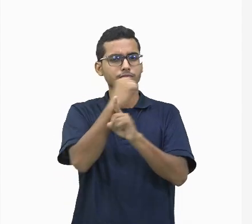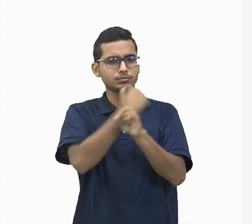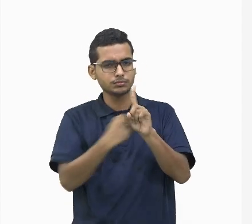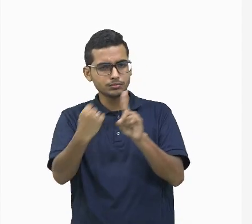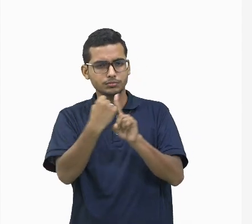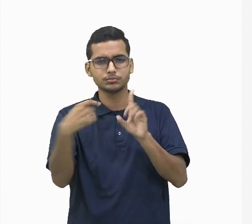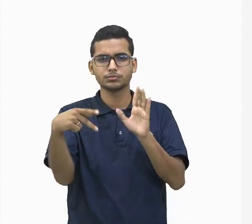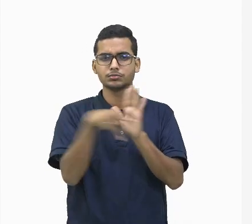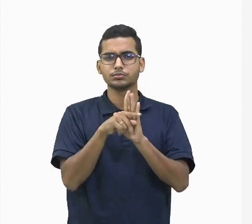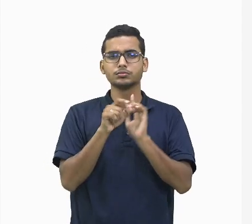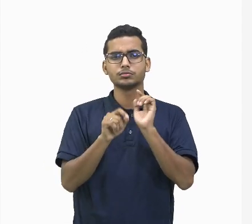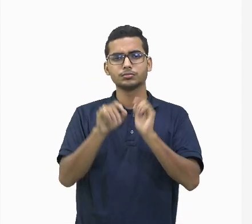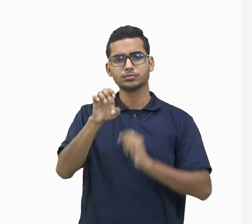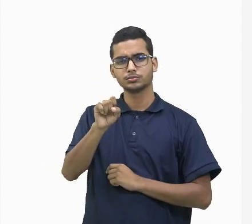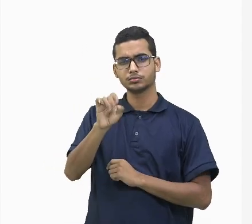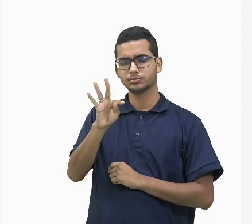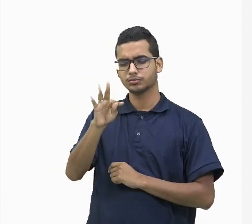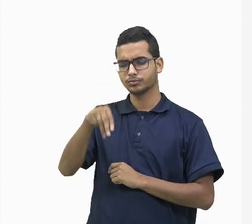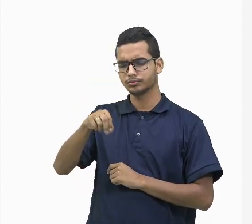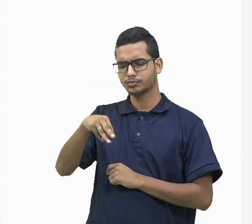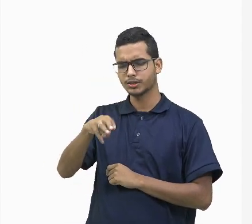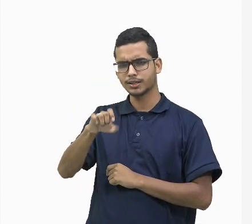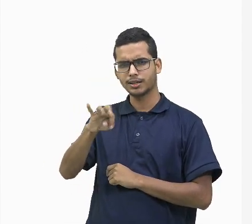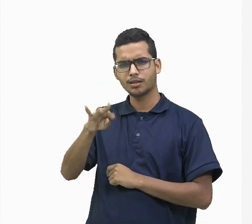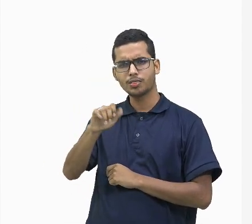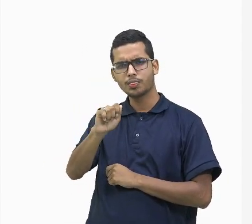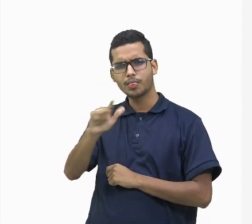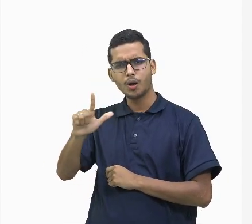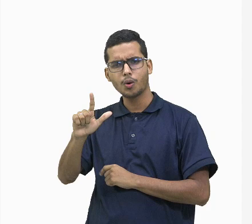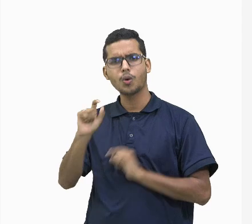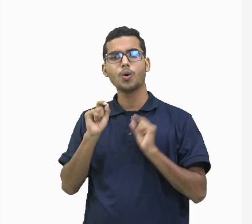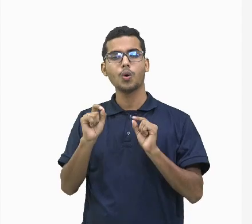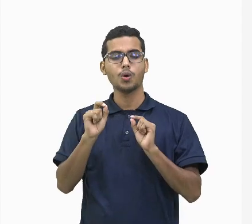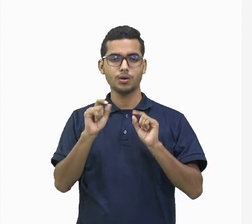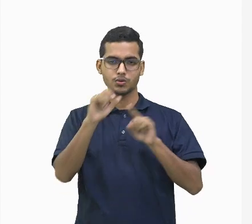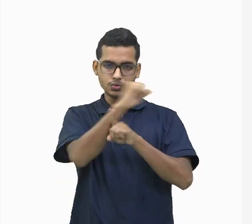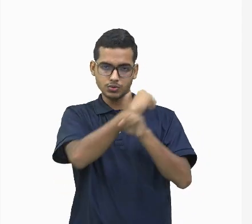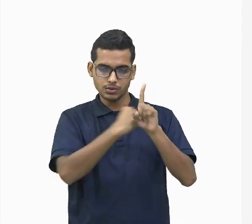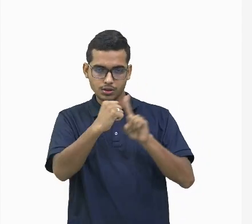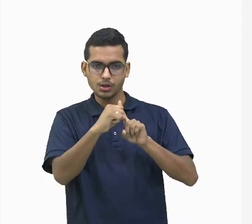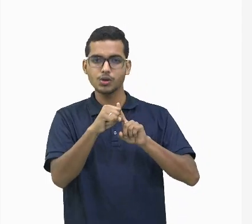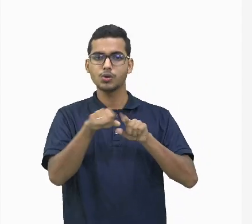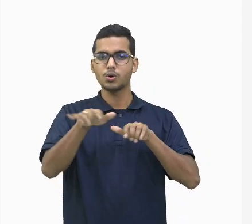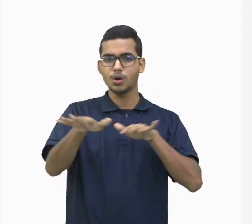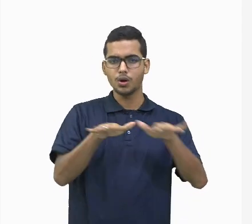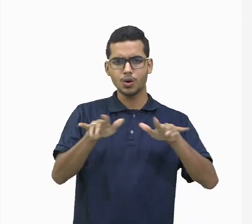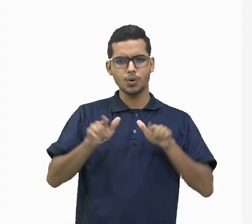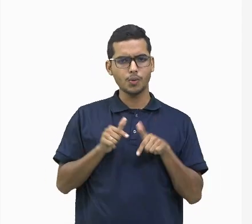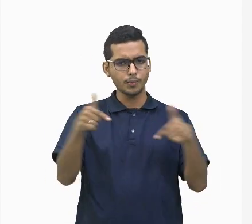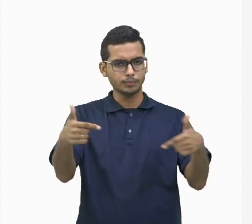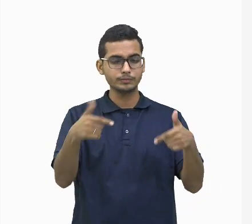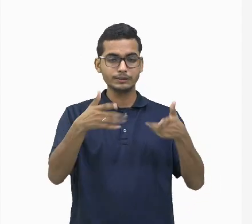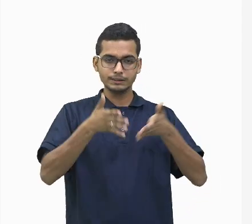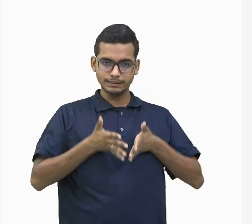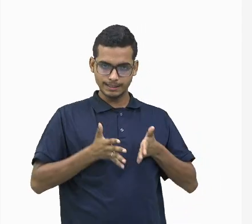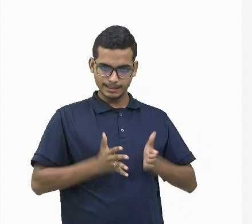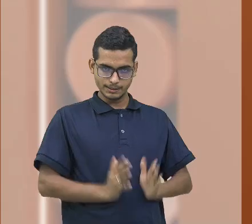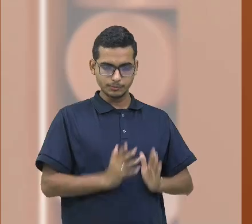tá, que nós não vamos ter praticamente mobilidade social, ou seja, se você nasceu camponês, um